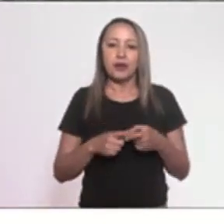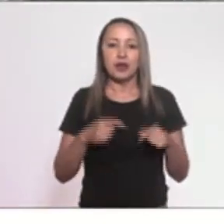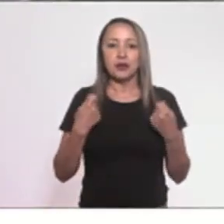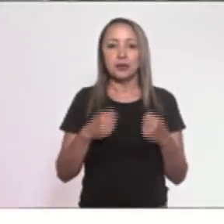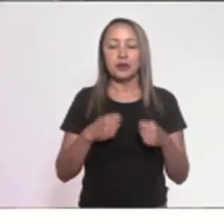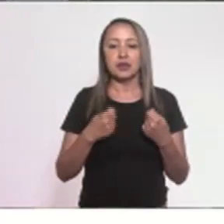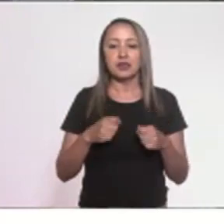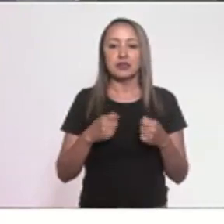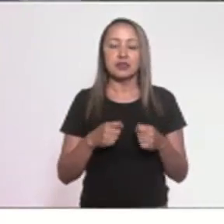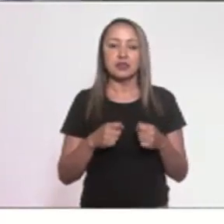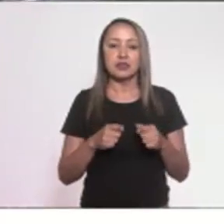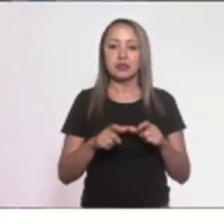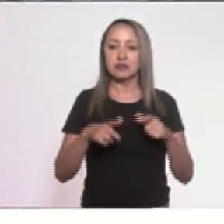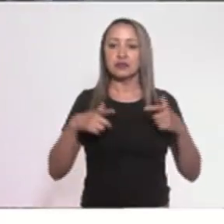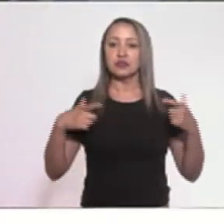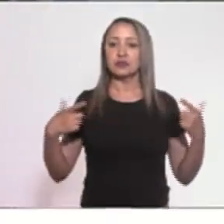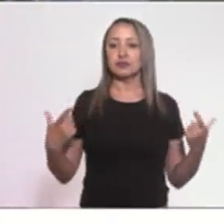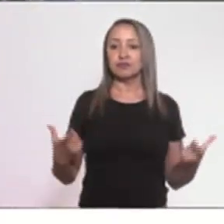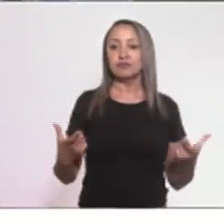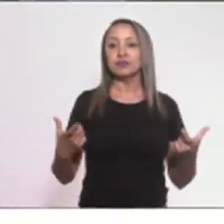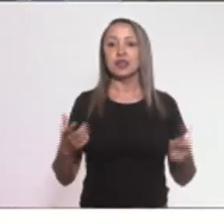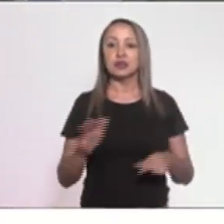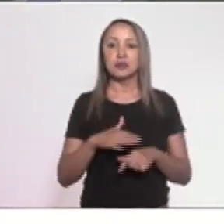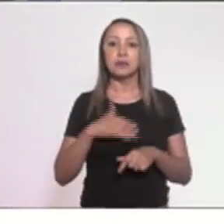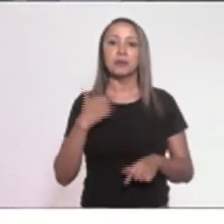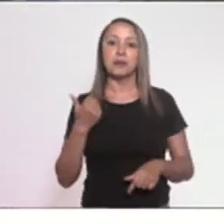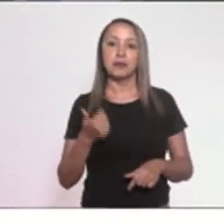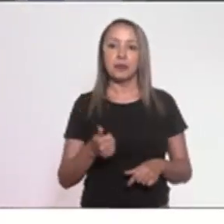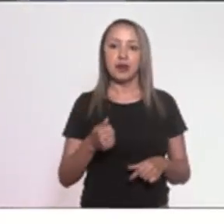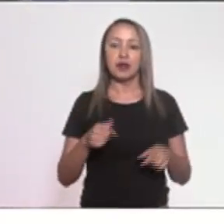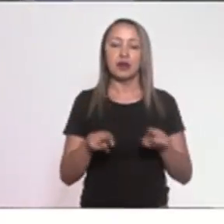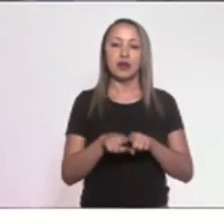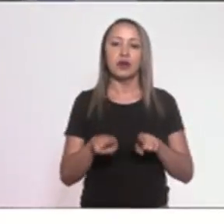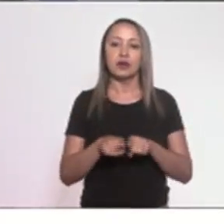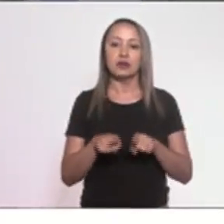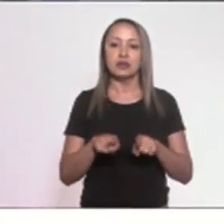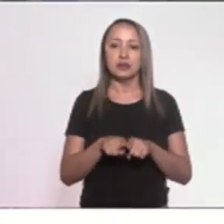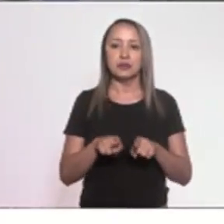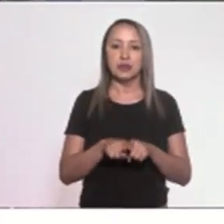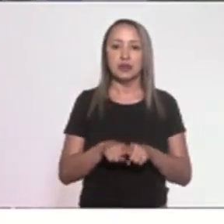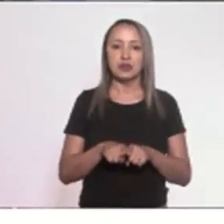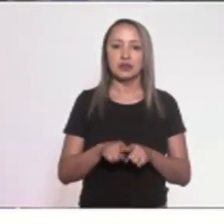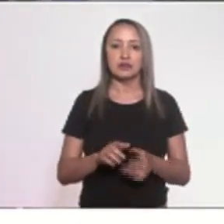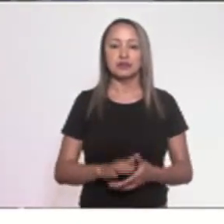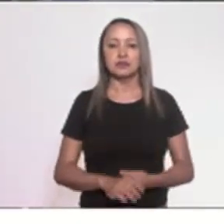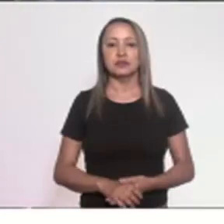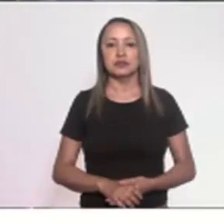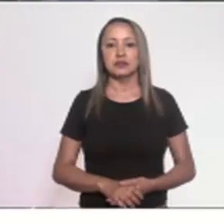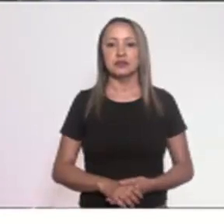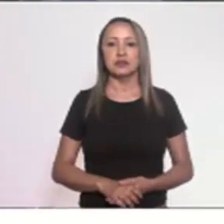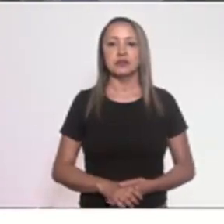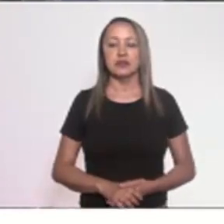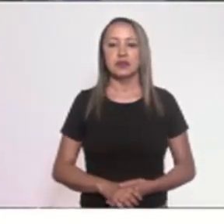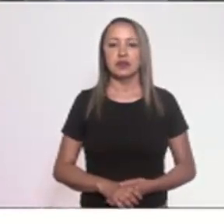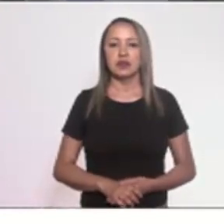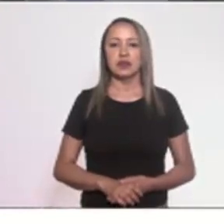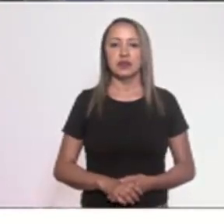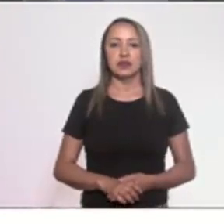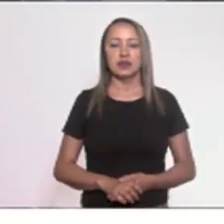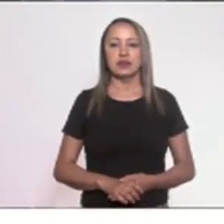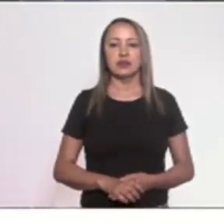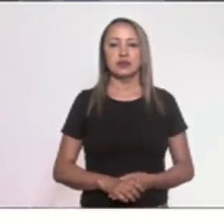da oposição, tanto a oposição quanto a posição, todos sob a batuta de Vossa Excelência, que